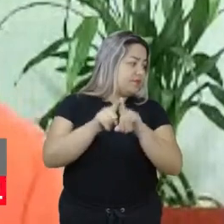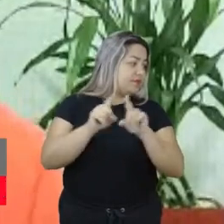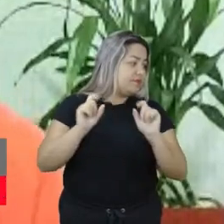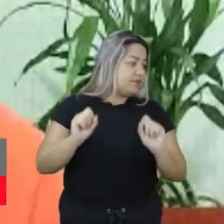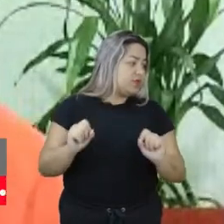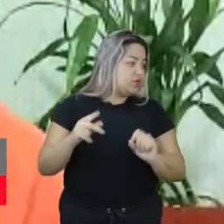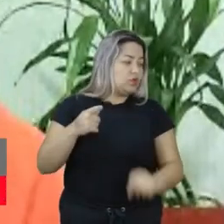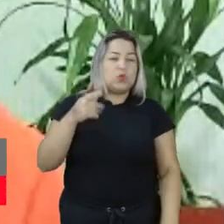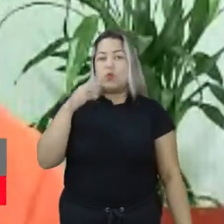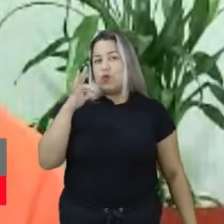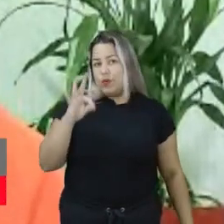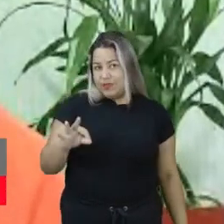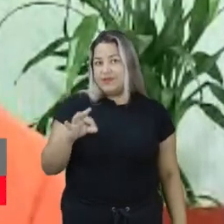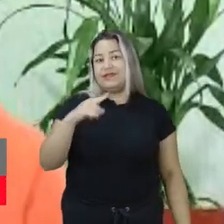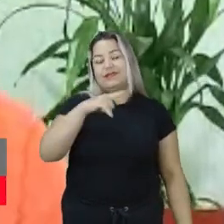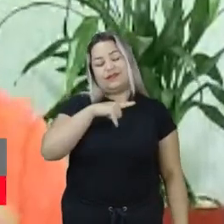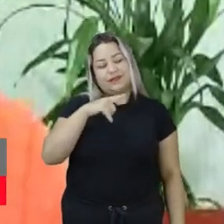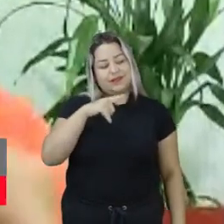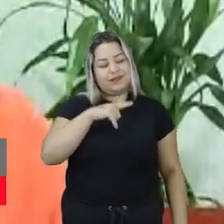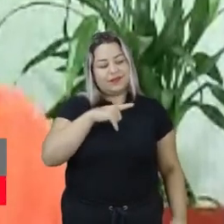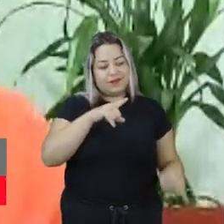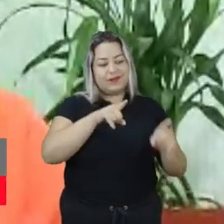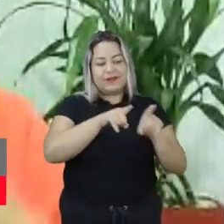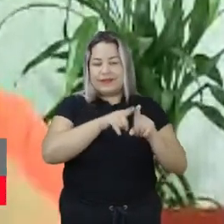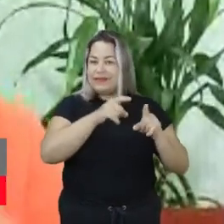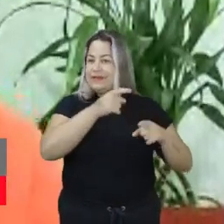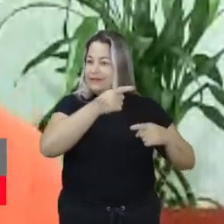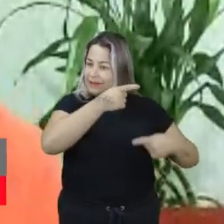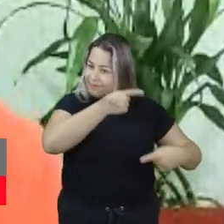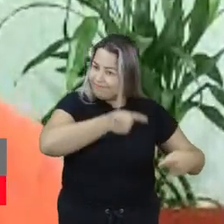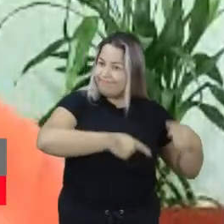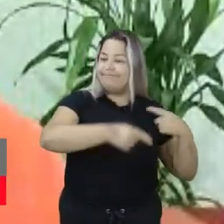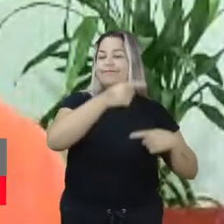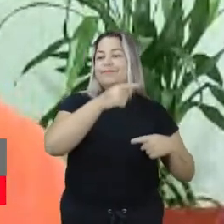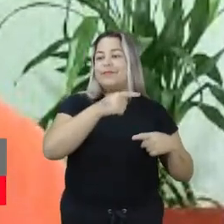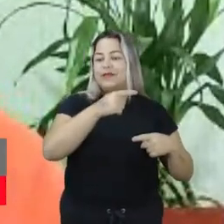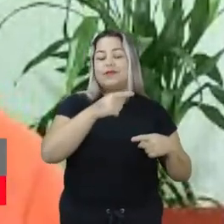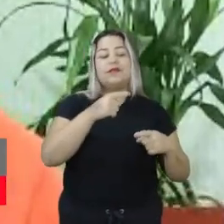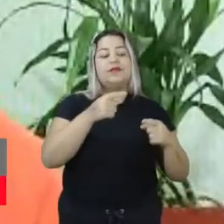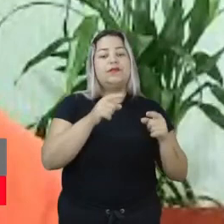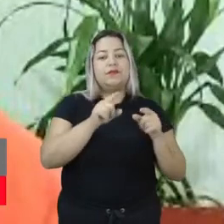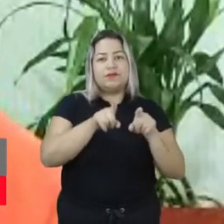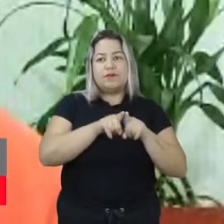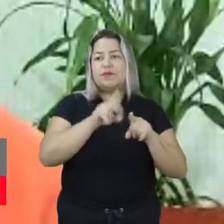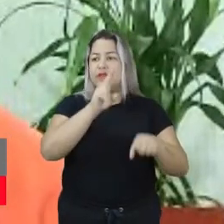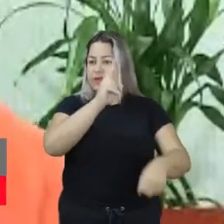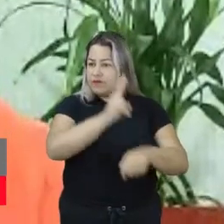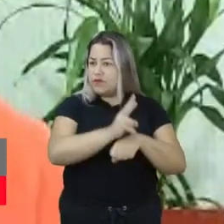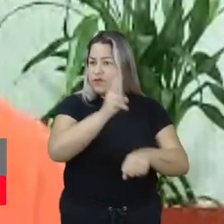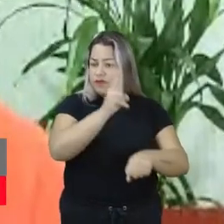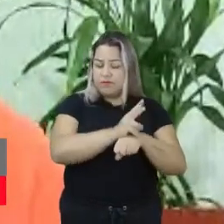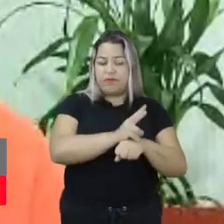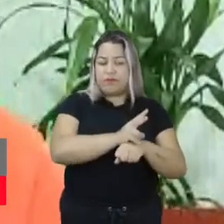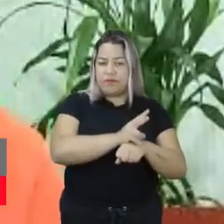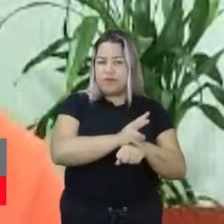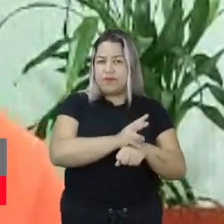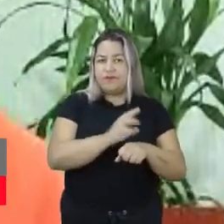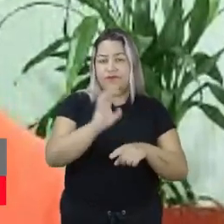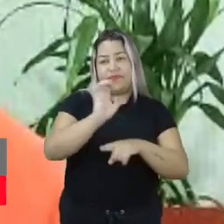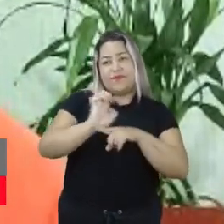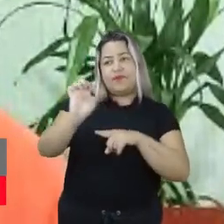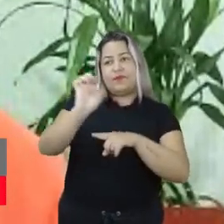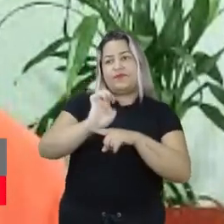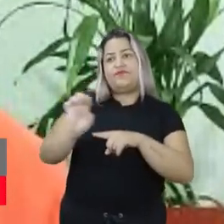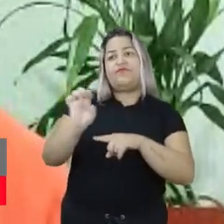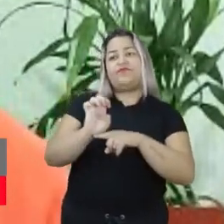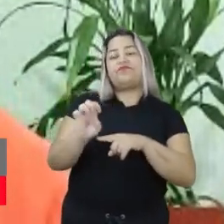o PT tem essa construção e todos esses elementos trabalhados pelo PT, e essa economia que nós defendemos, essa intervenção do Estado,